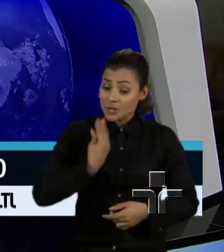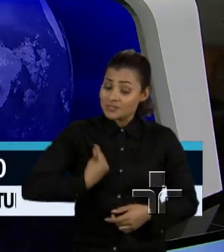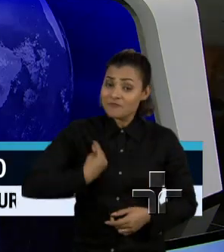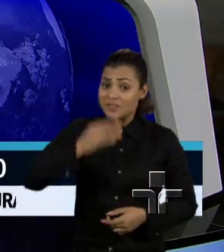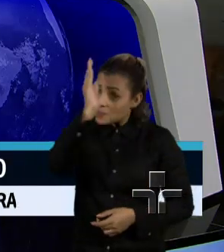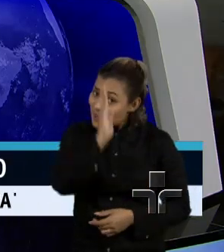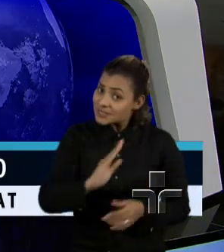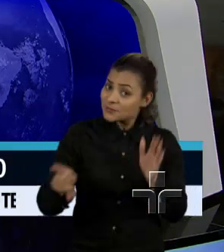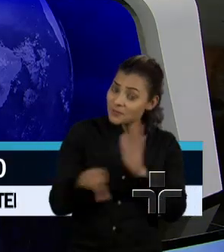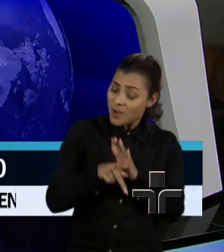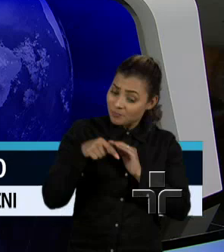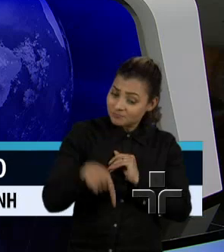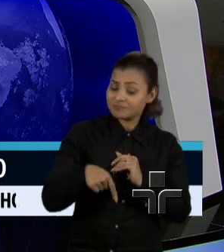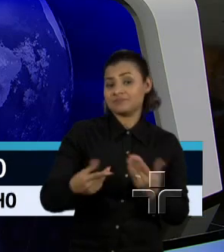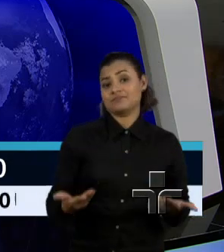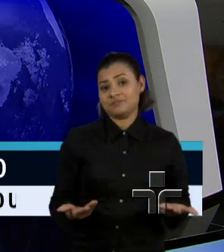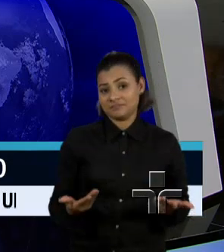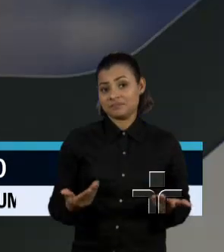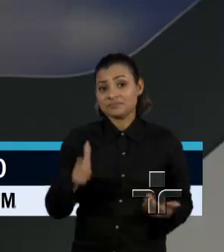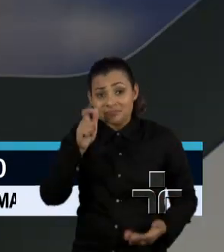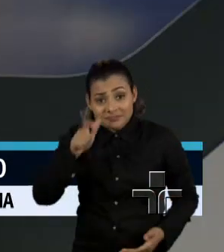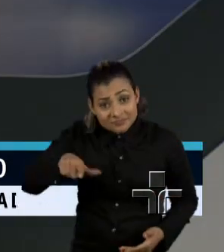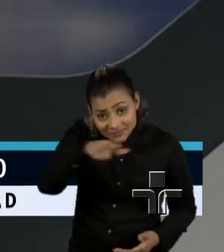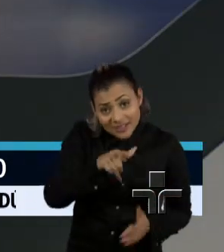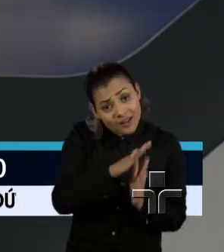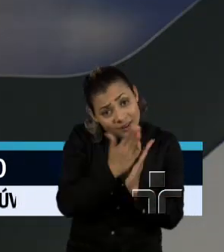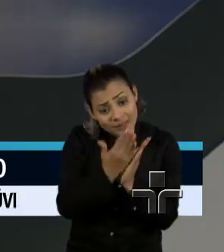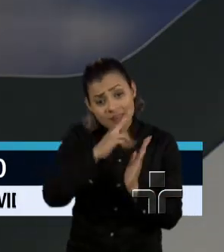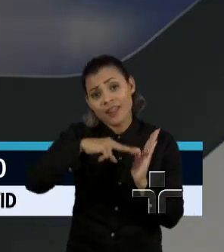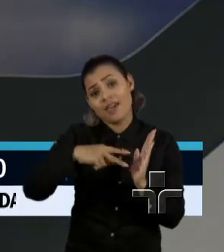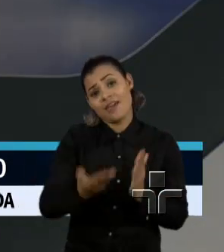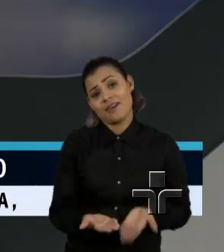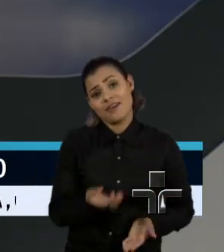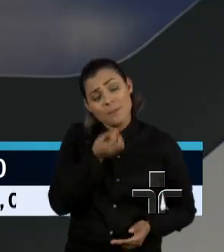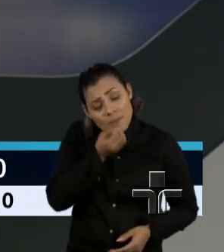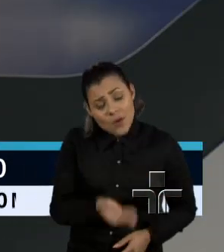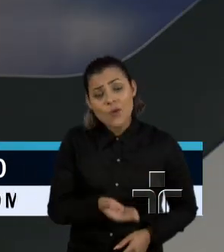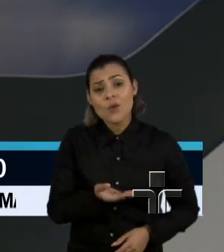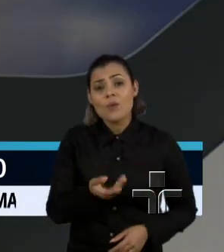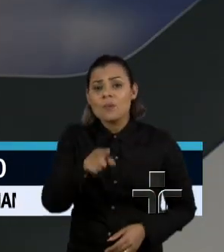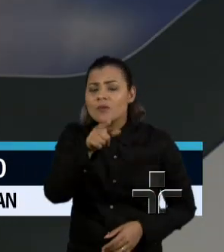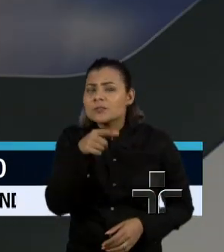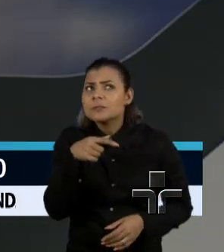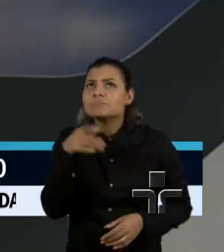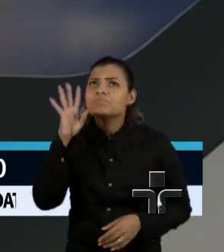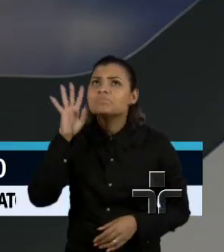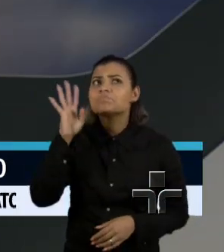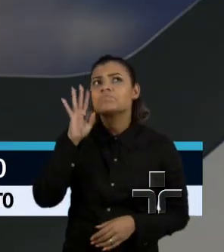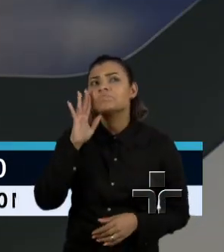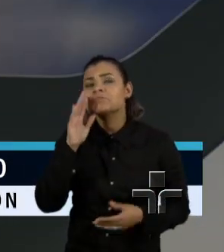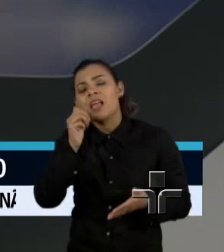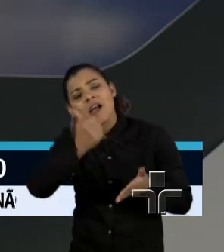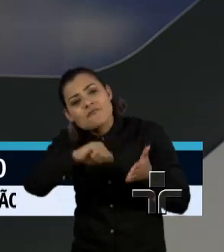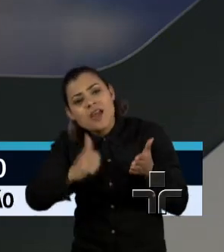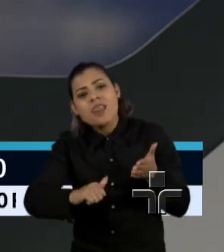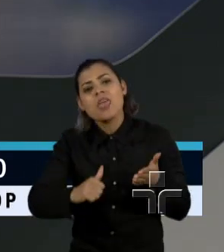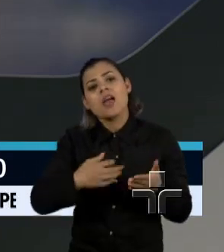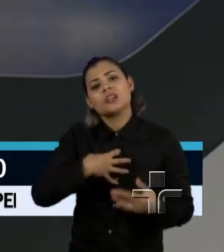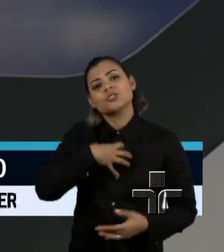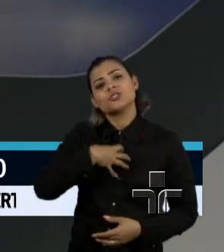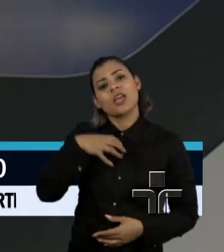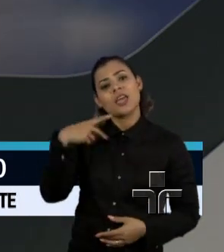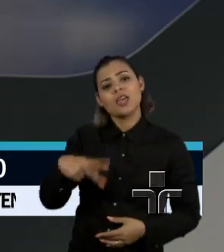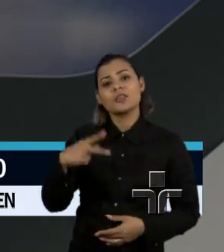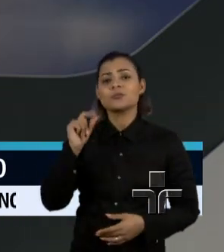no Brasil, lesse esse livro, né? E pudesse fazer um julgamento mais apropriado do